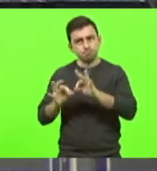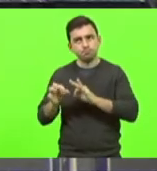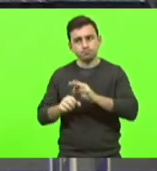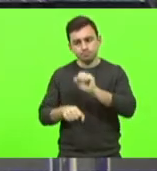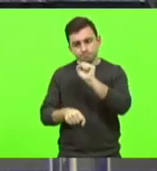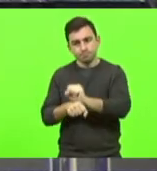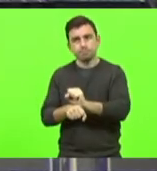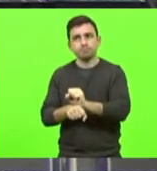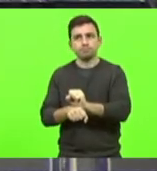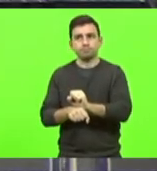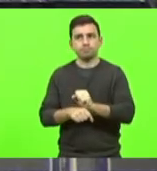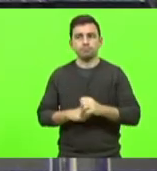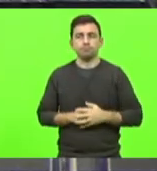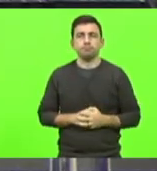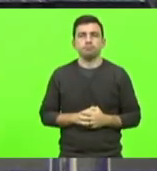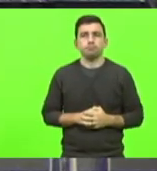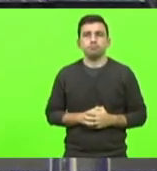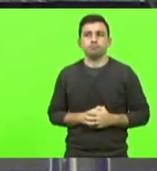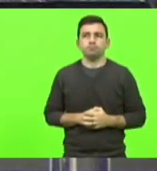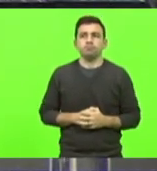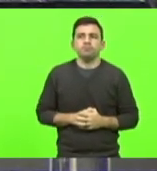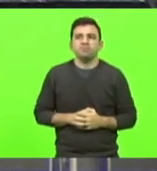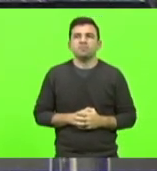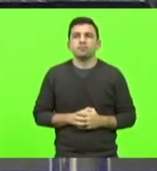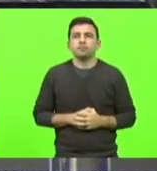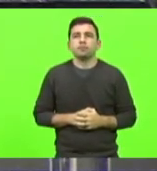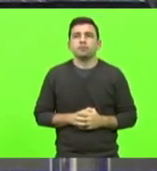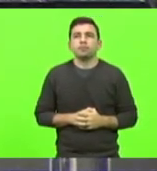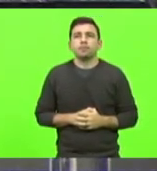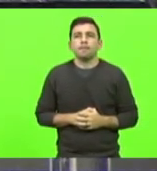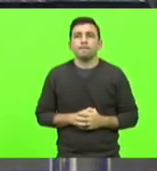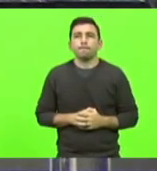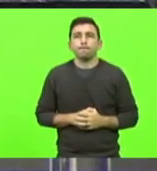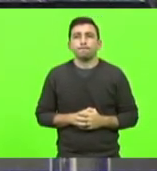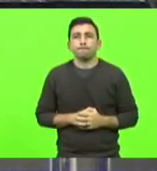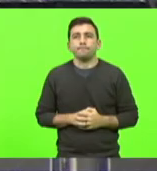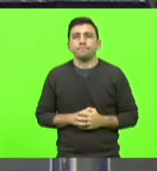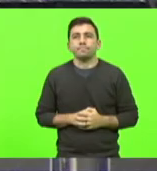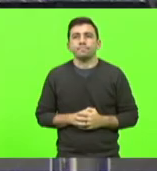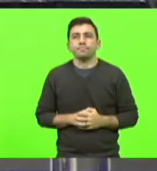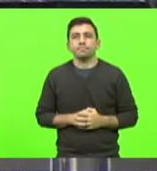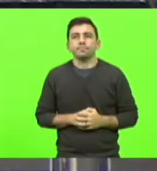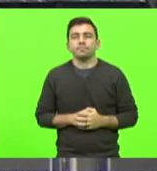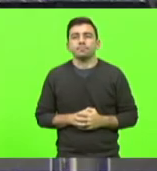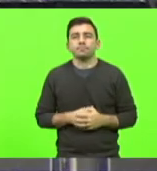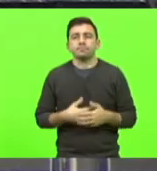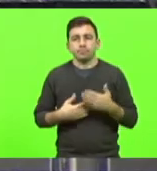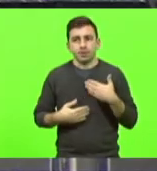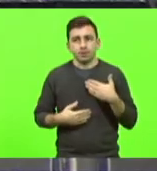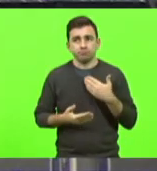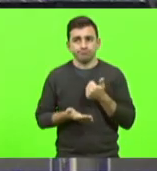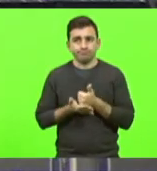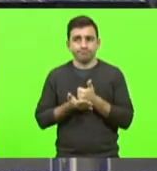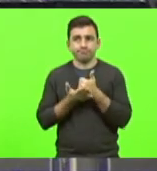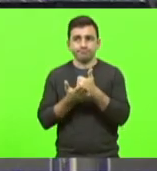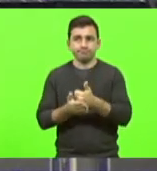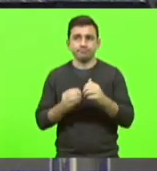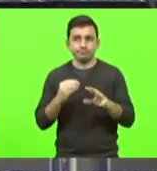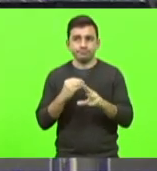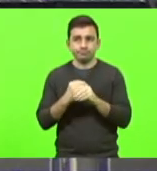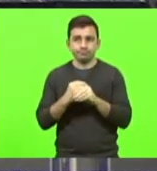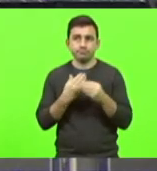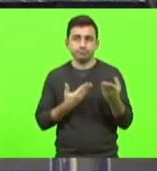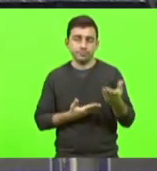efeito Ah e por isso que eu quero dizer aqui do meu apoio a emenda do deputado